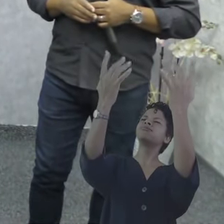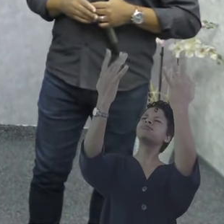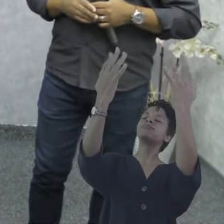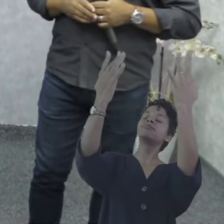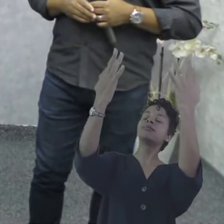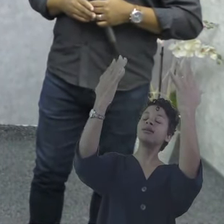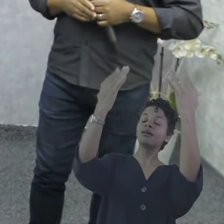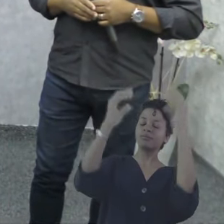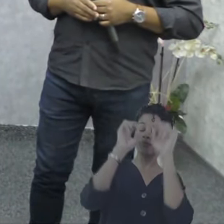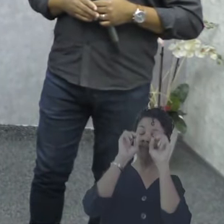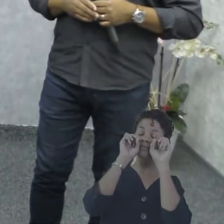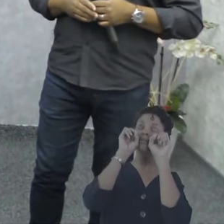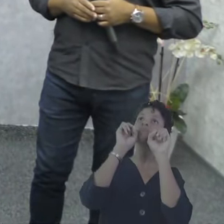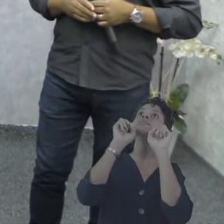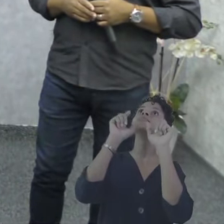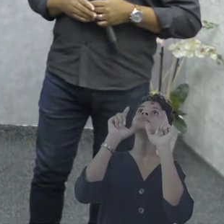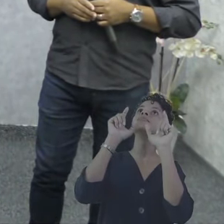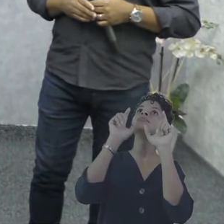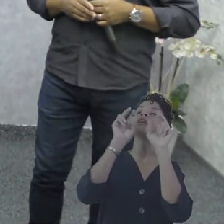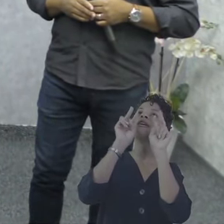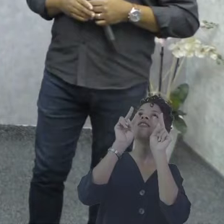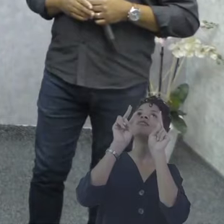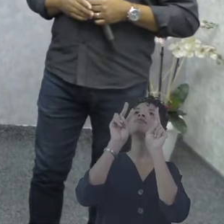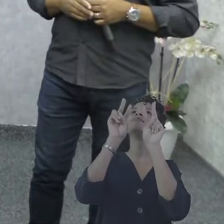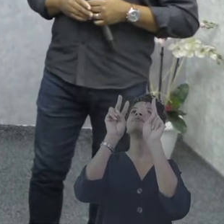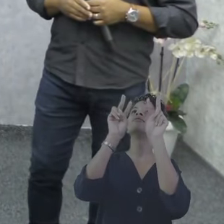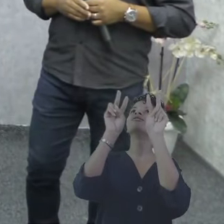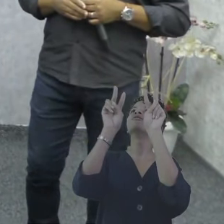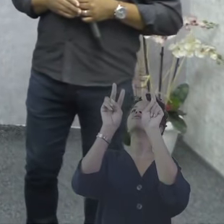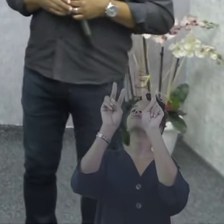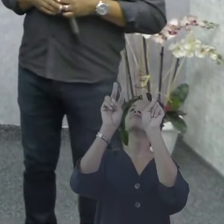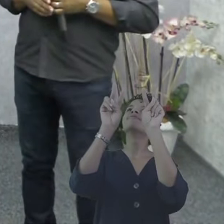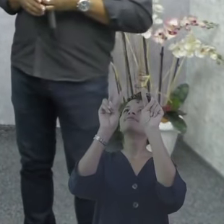todo olho verá